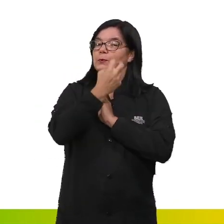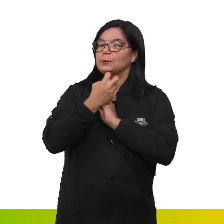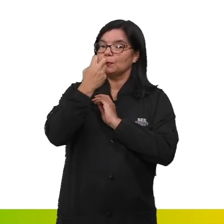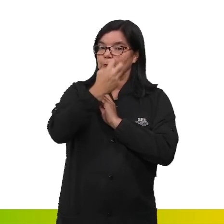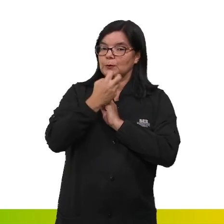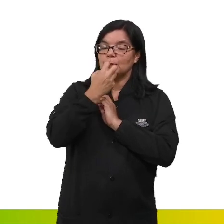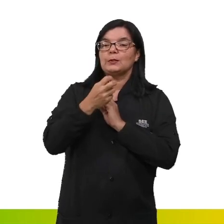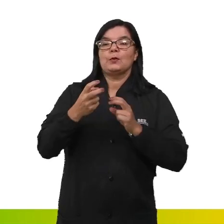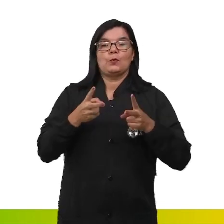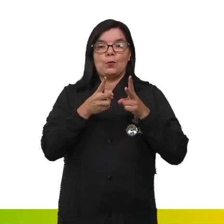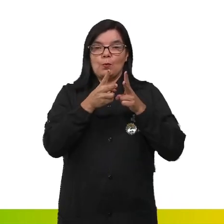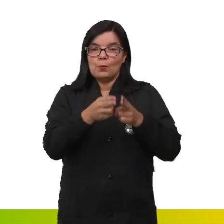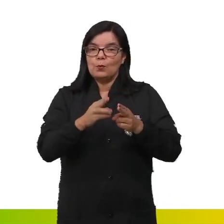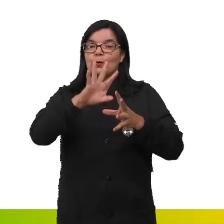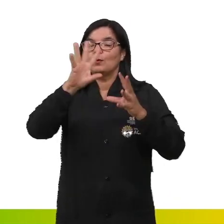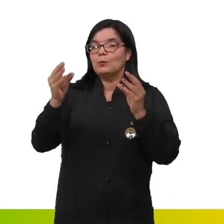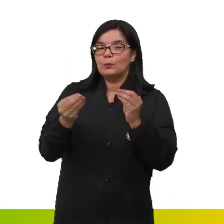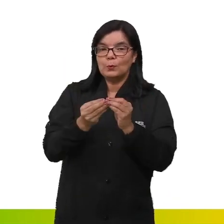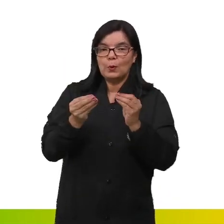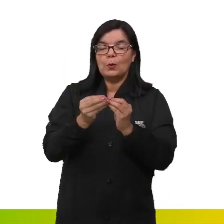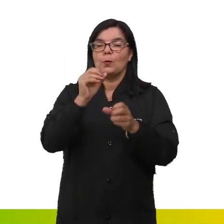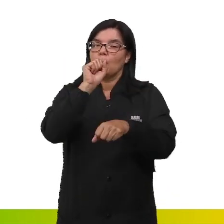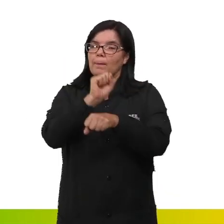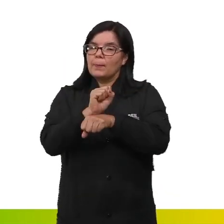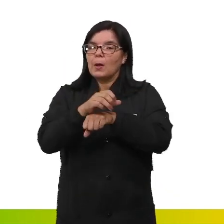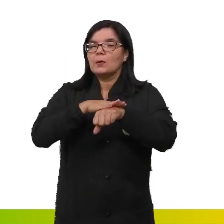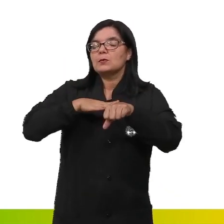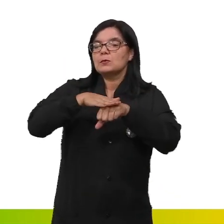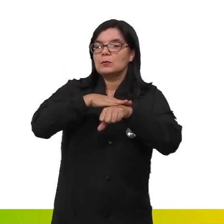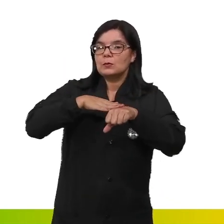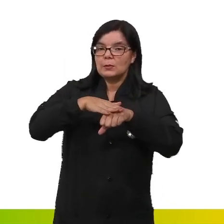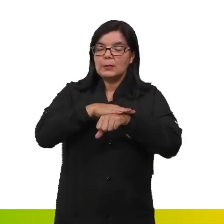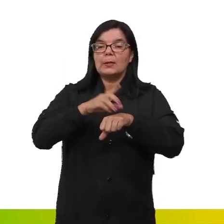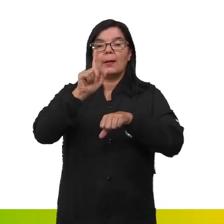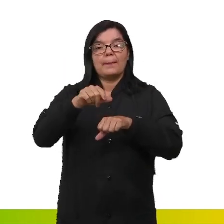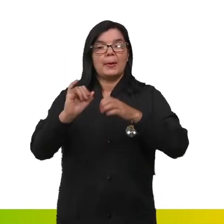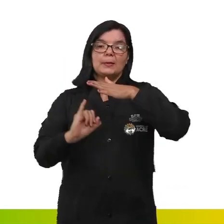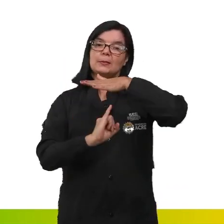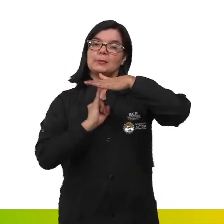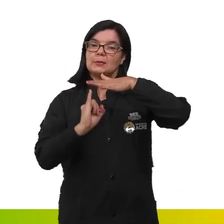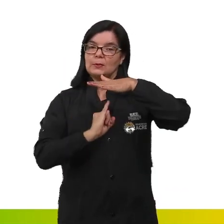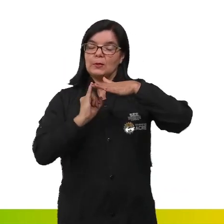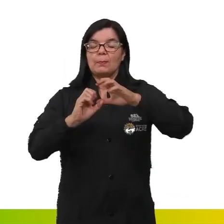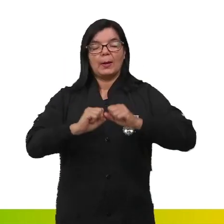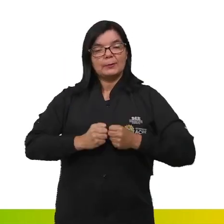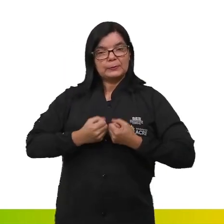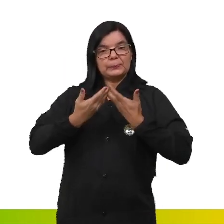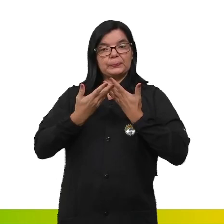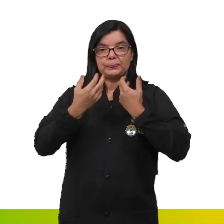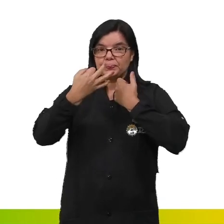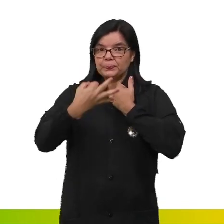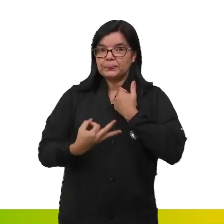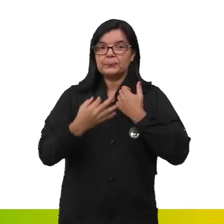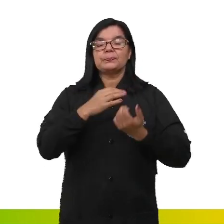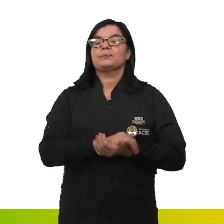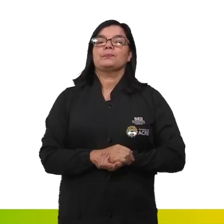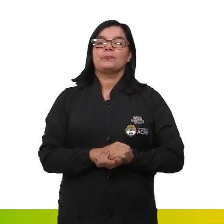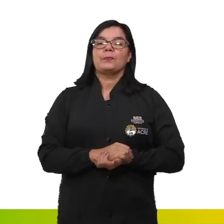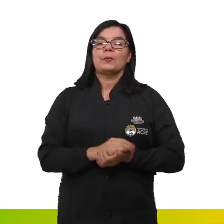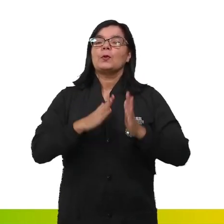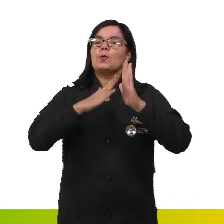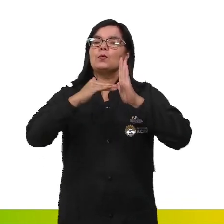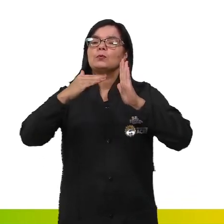com vinheta, com pausa, com uma conversa. Ela é mais informal, ela é mais espontânea, tá certo? E